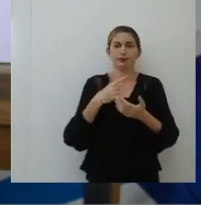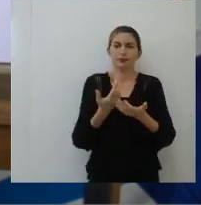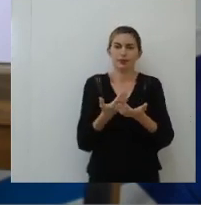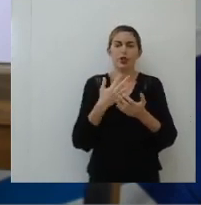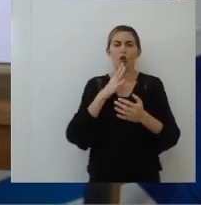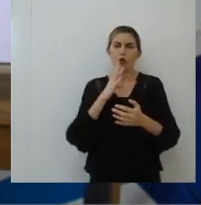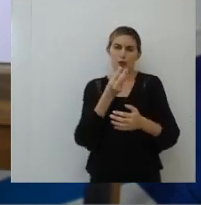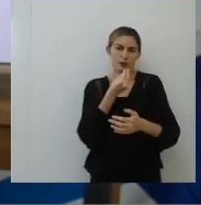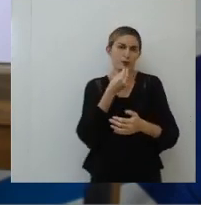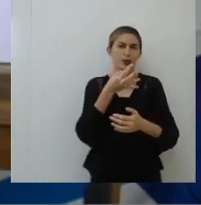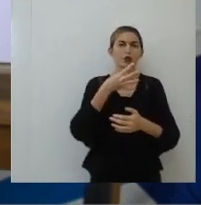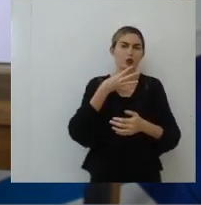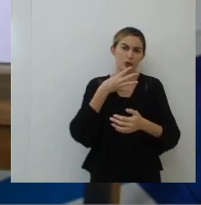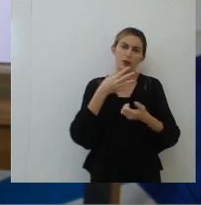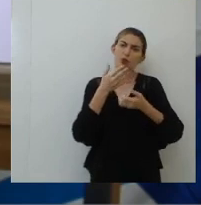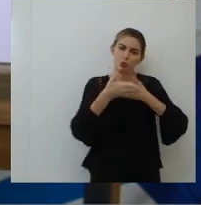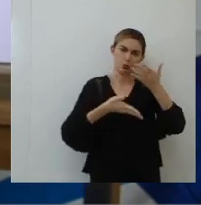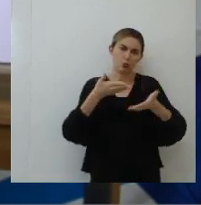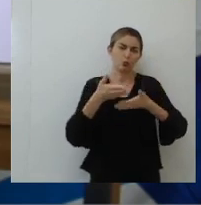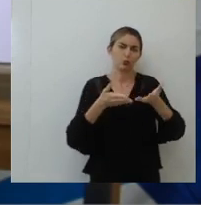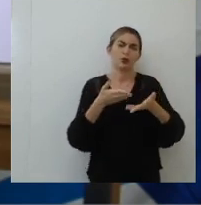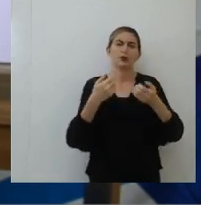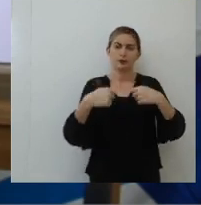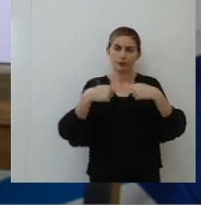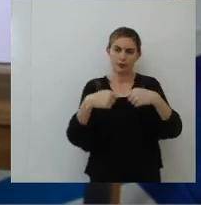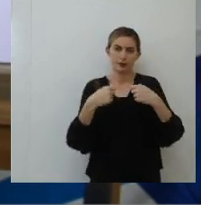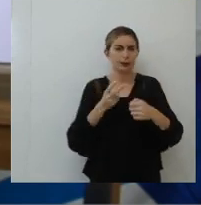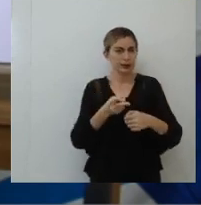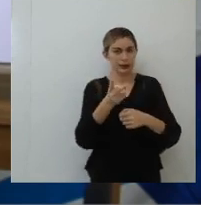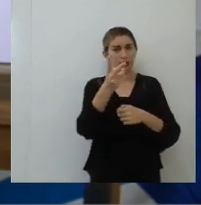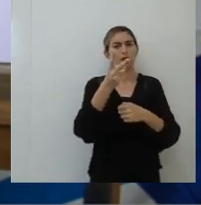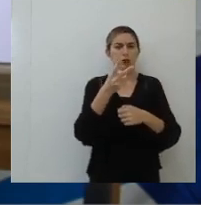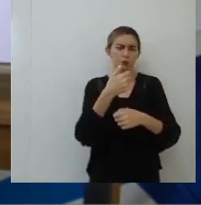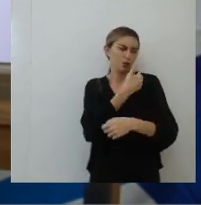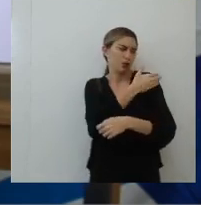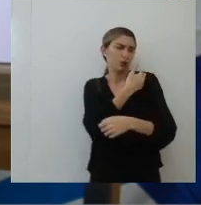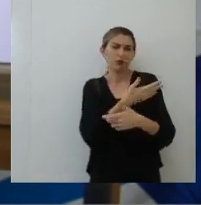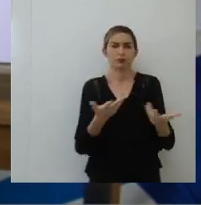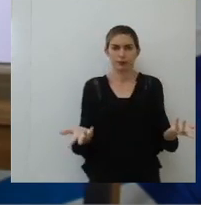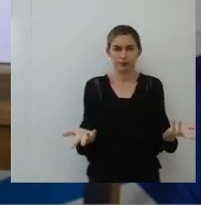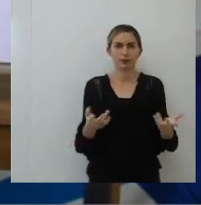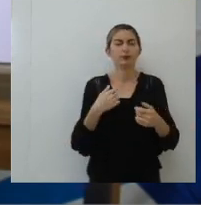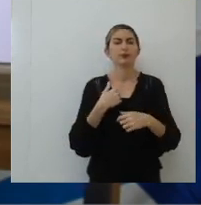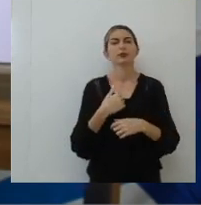maior ao conhecimento, a gente tem que ter cuidado para não ofender, sempre, tá? Para não cair em preconceito linguístico.